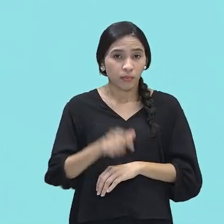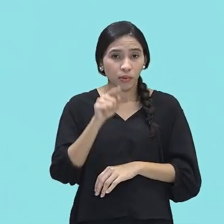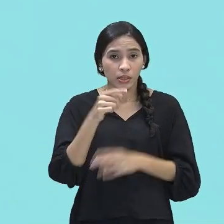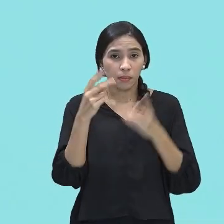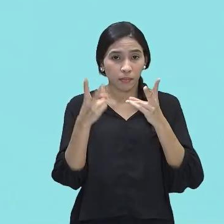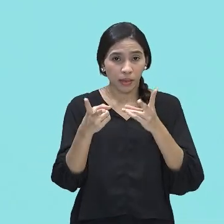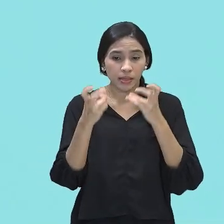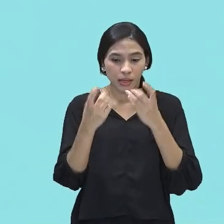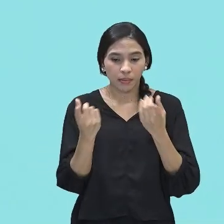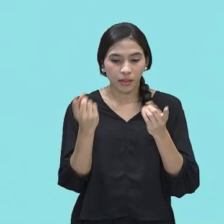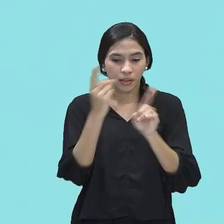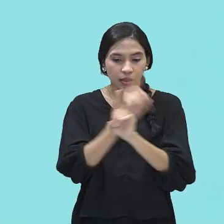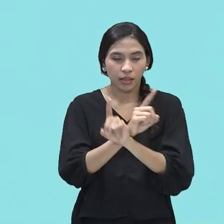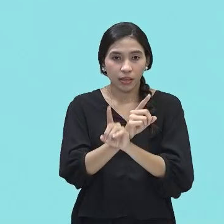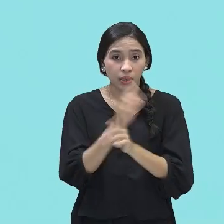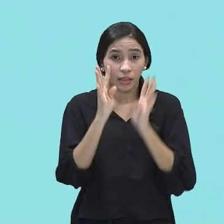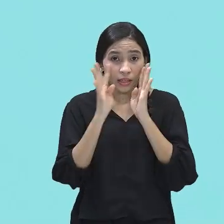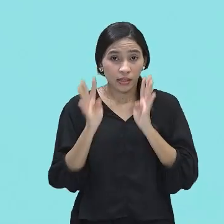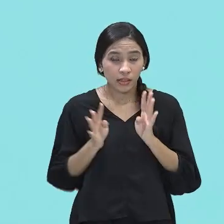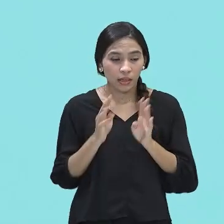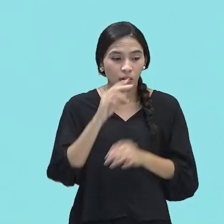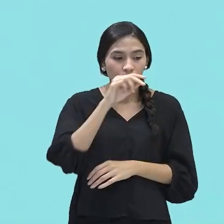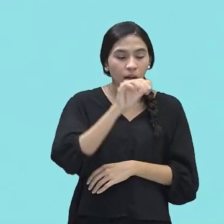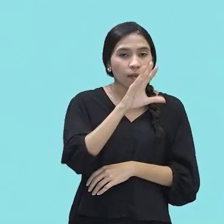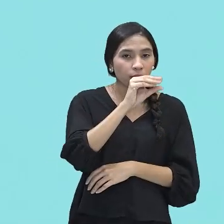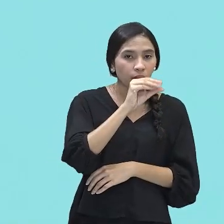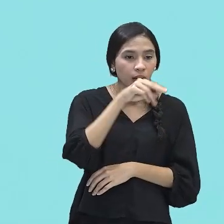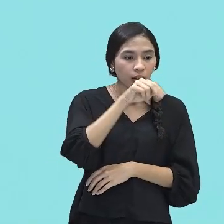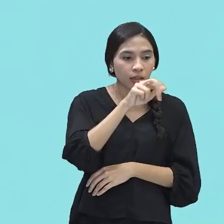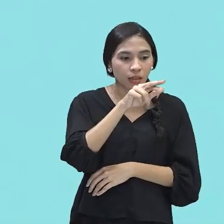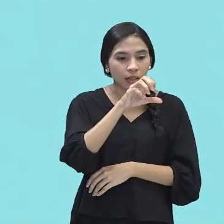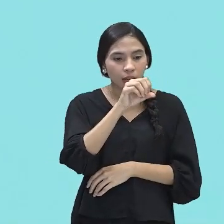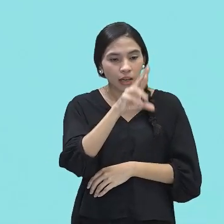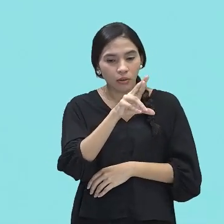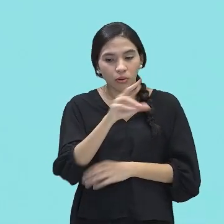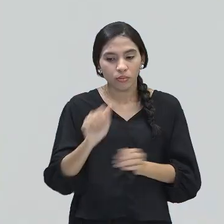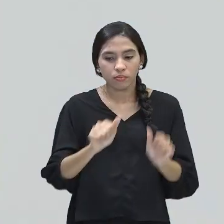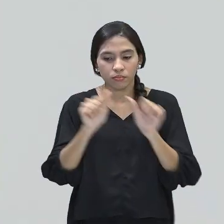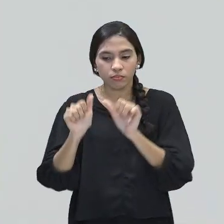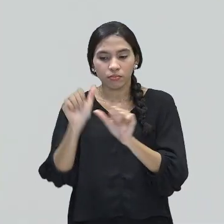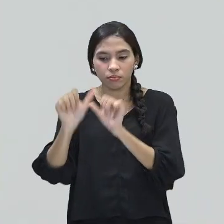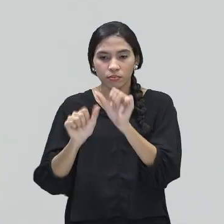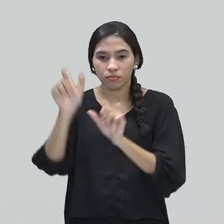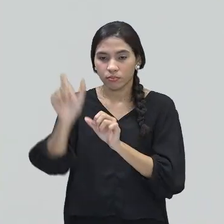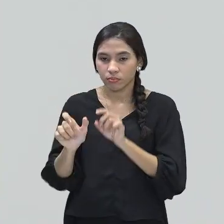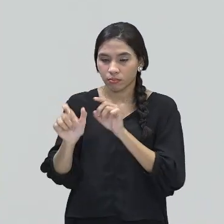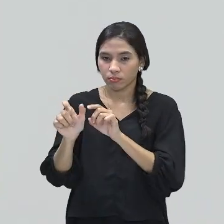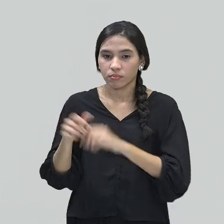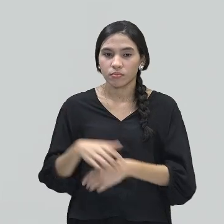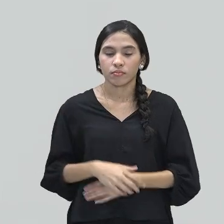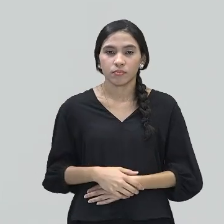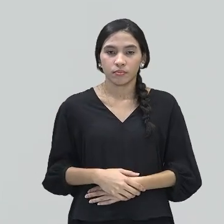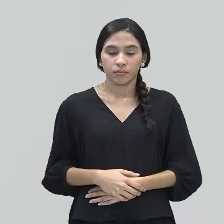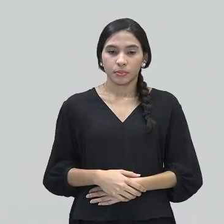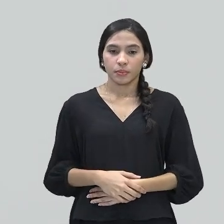quando faz essa troca da fala do narrador para a fala da personagem. Atenção!